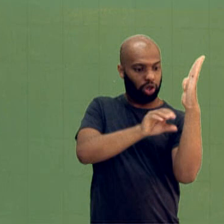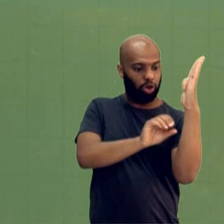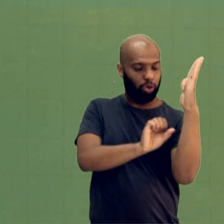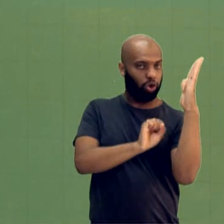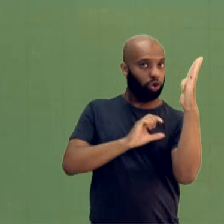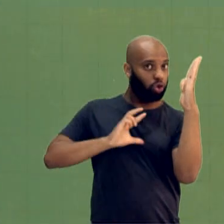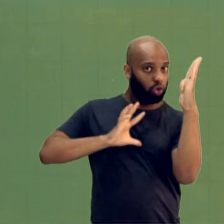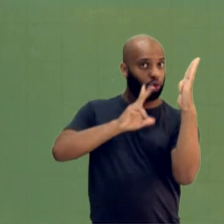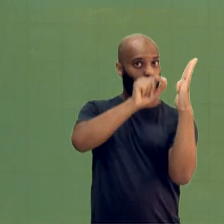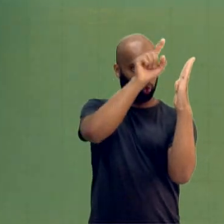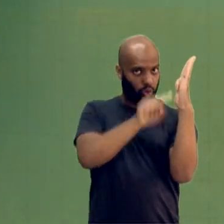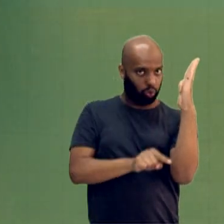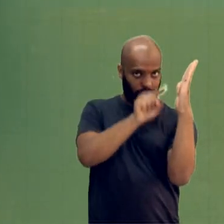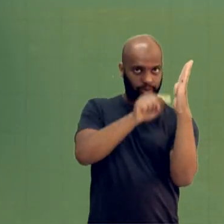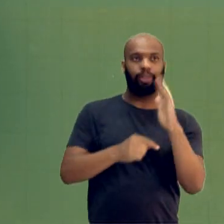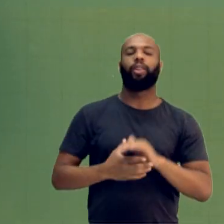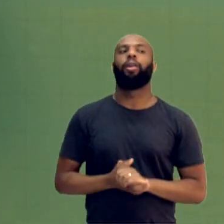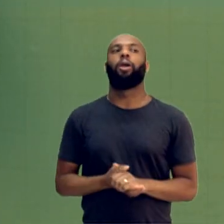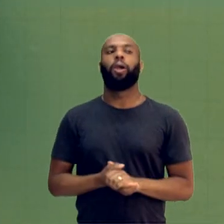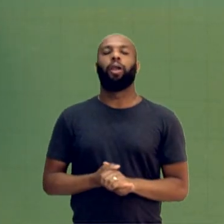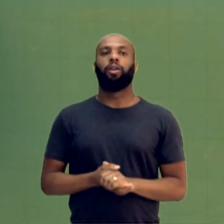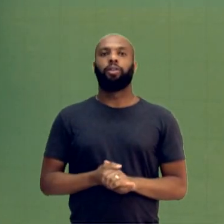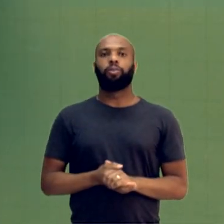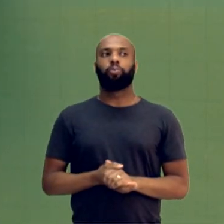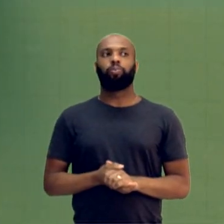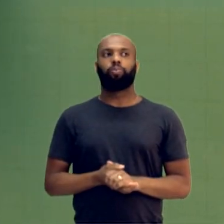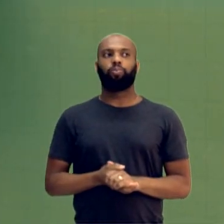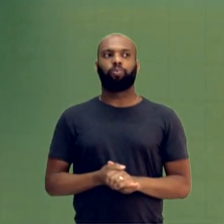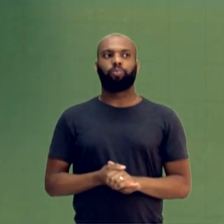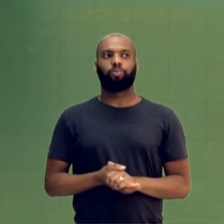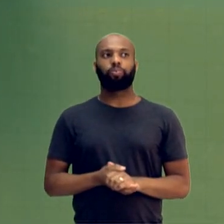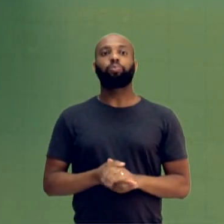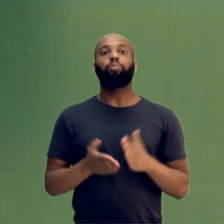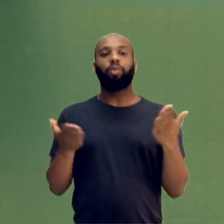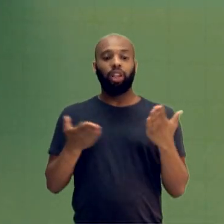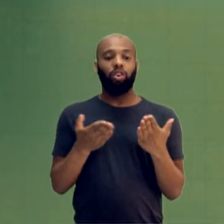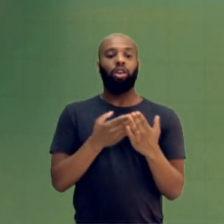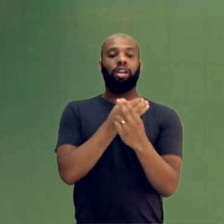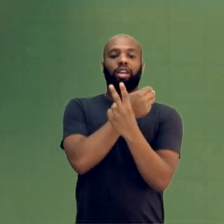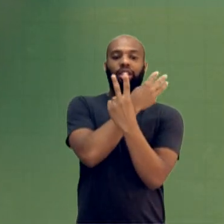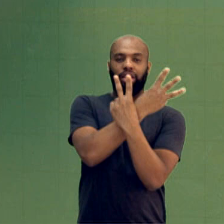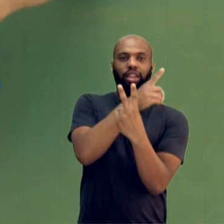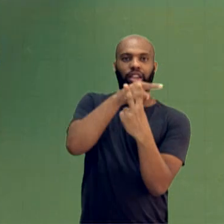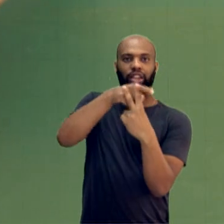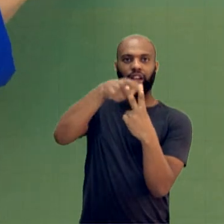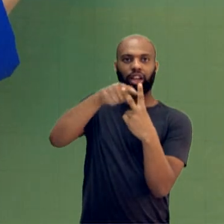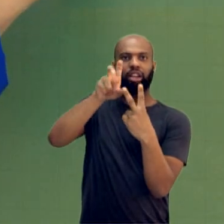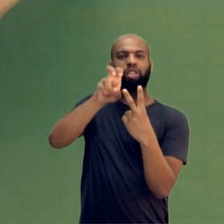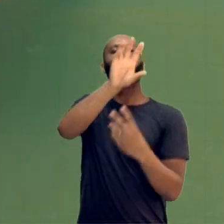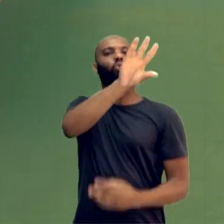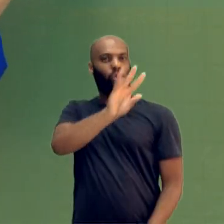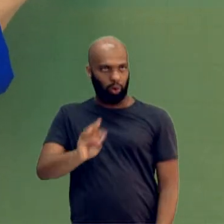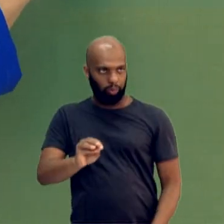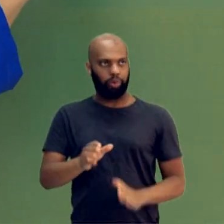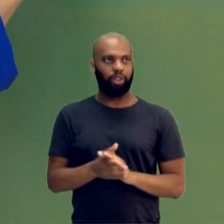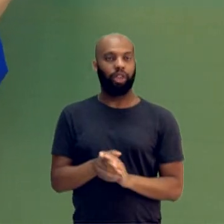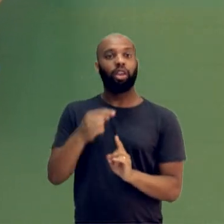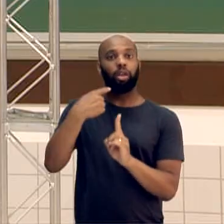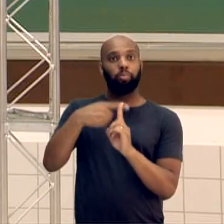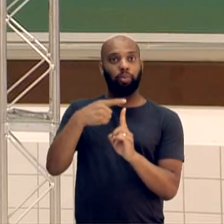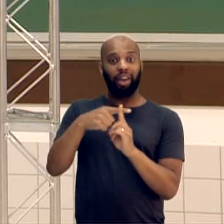quadrado vezes 5, ok? Vamos lá. 3 raiz de 5 mais o que eu tenho